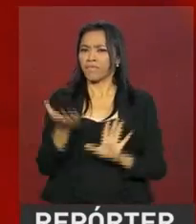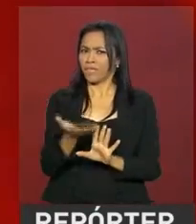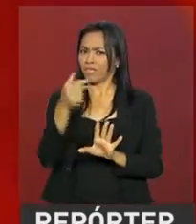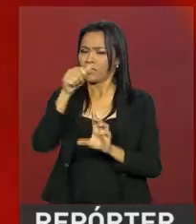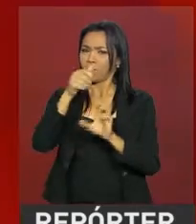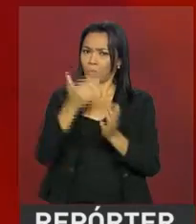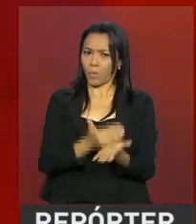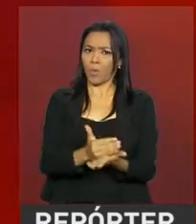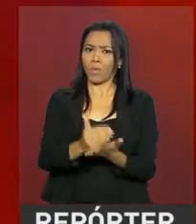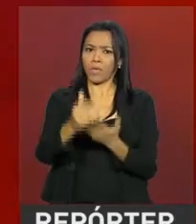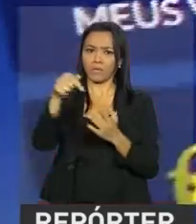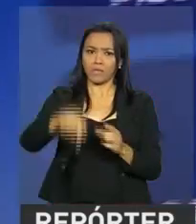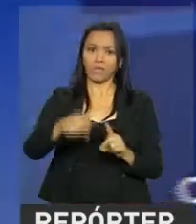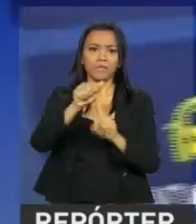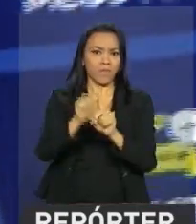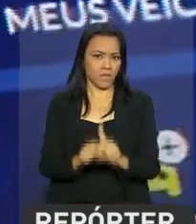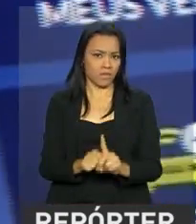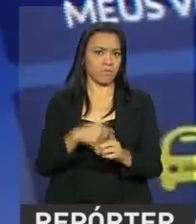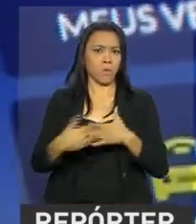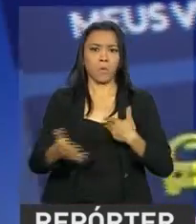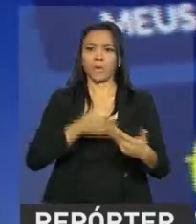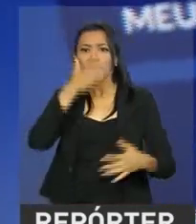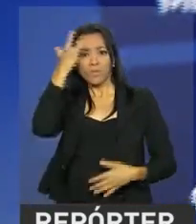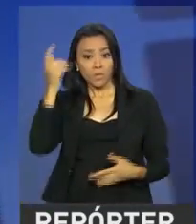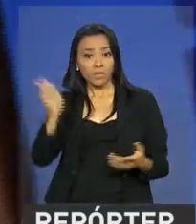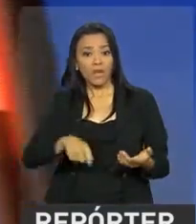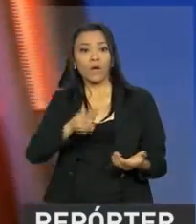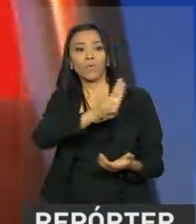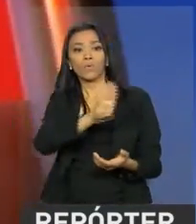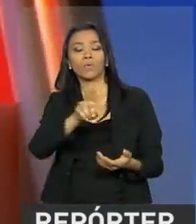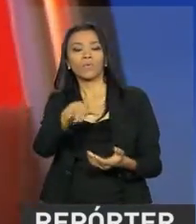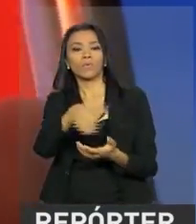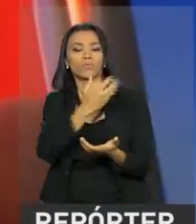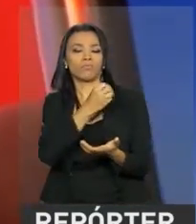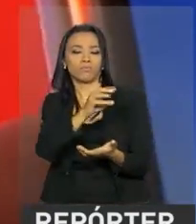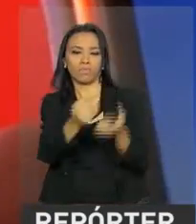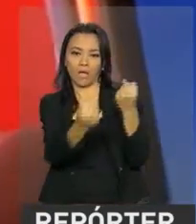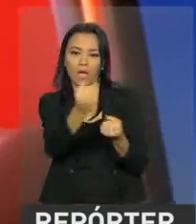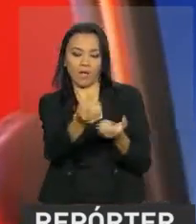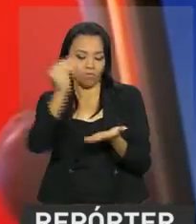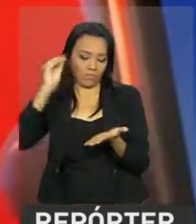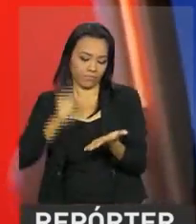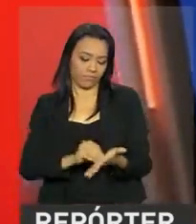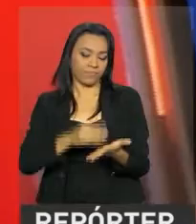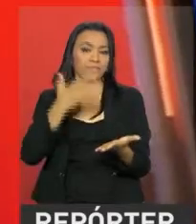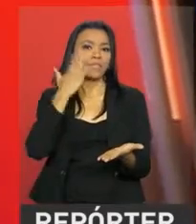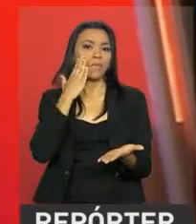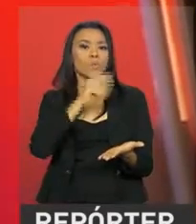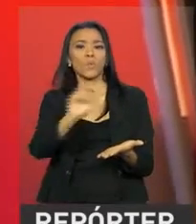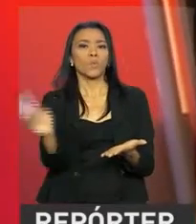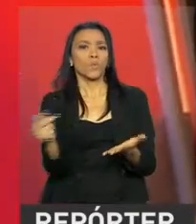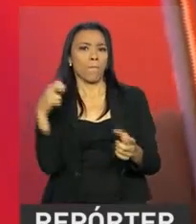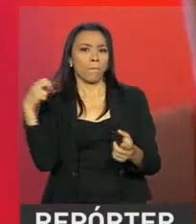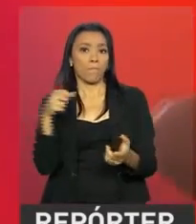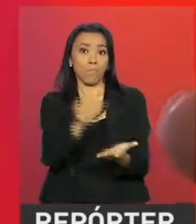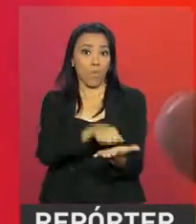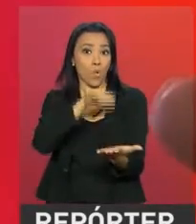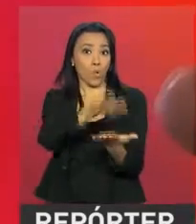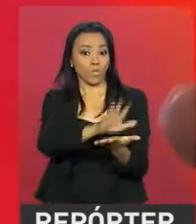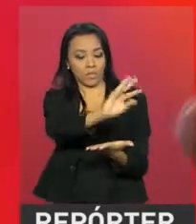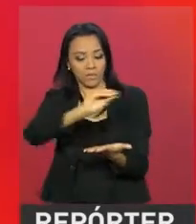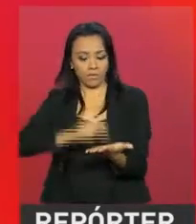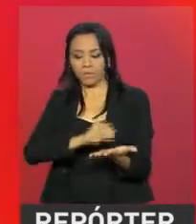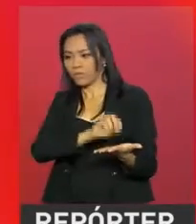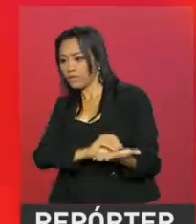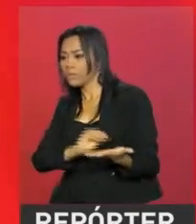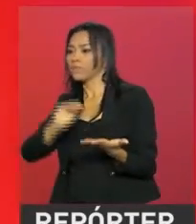do mês para qualquer cidadão. Dá para cadastrar o veículo, receber notificação de infrações, transferir a multa para outro